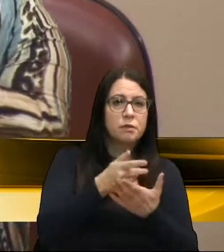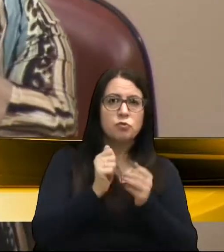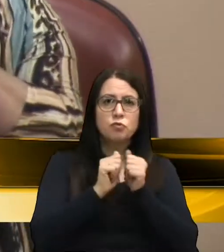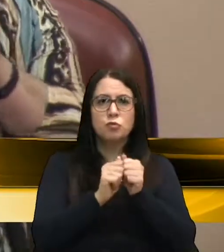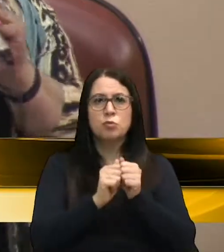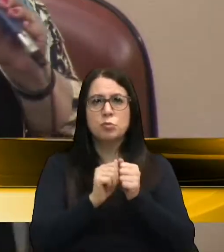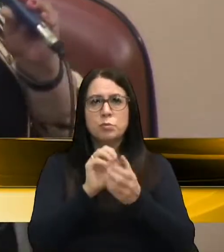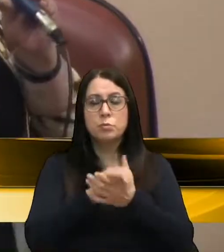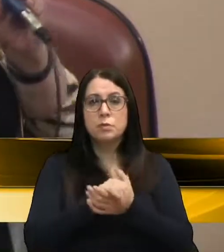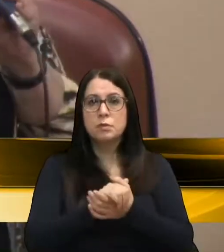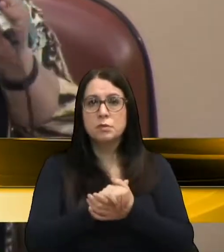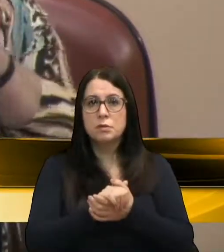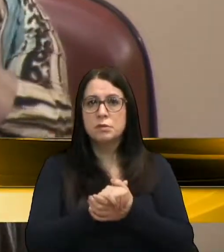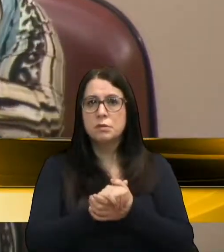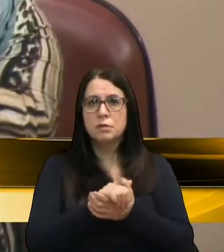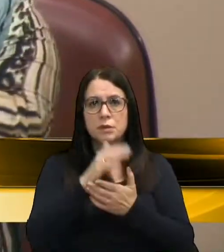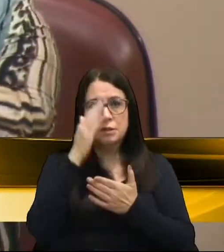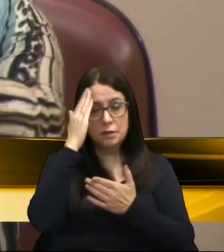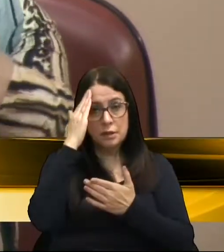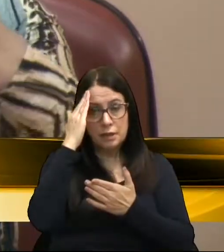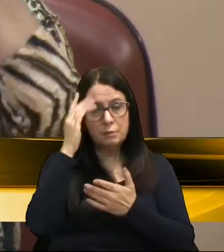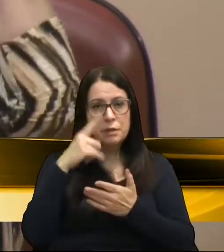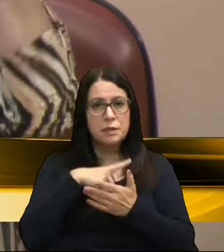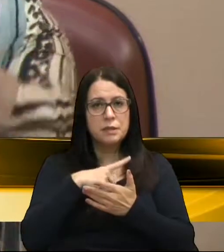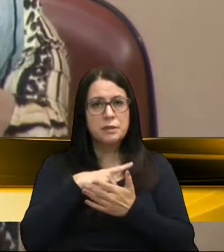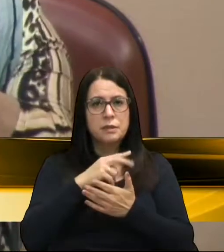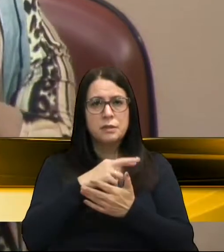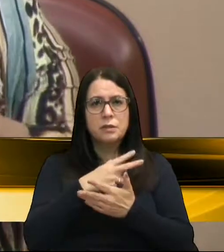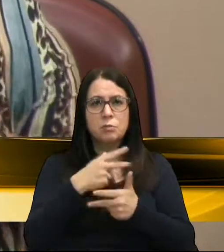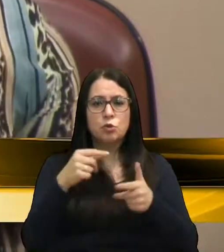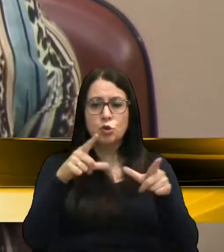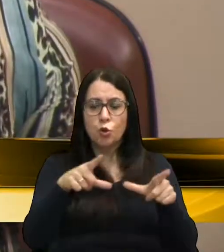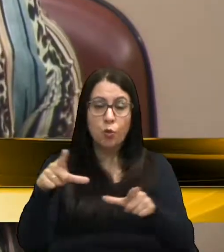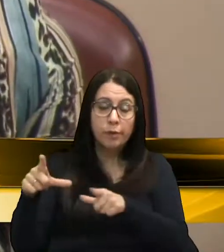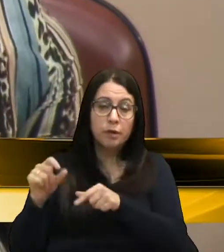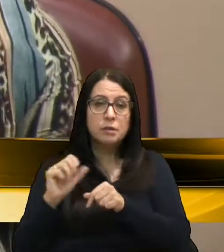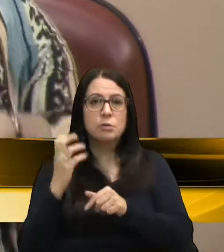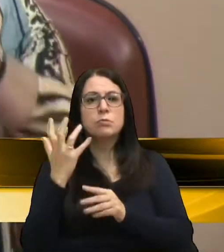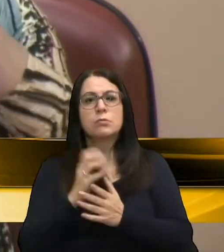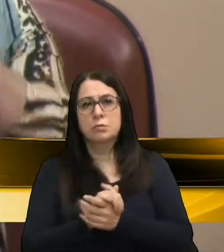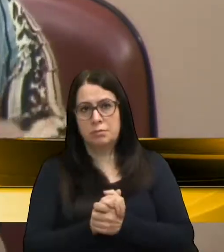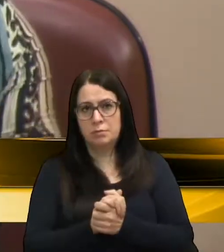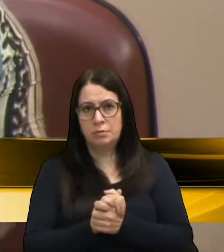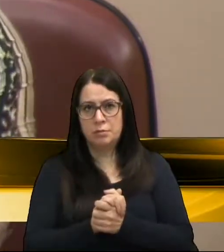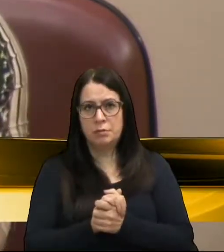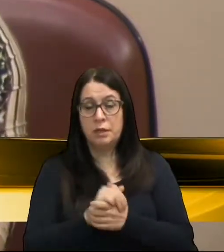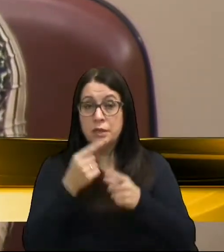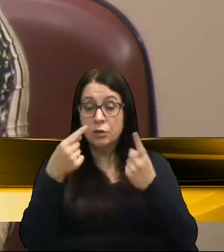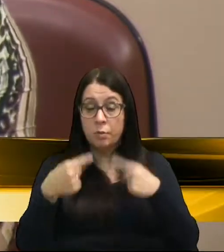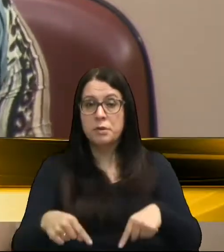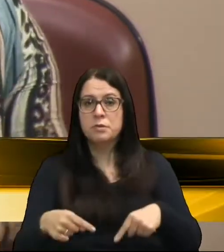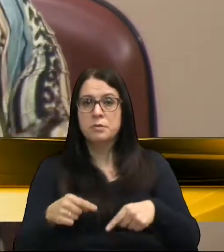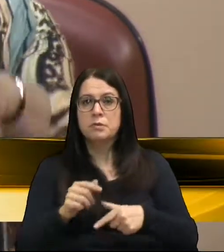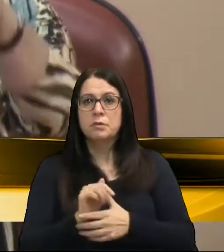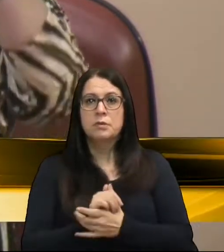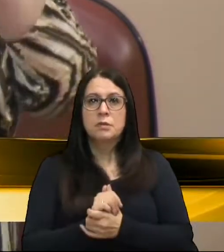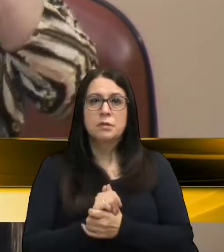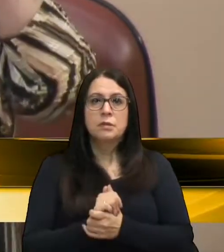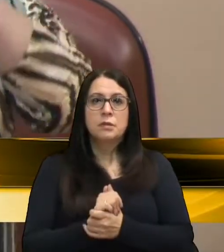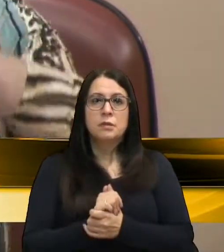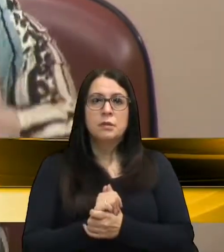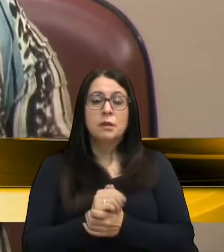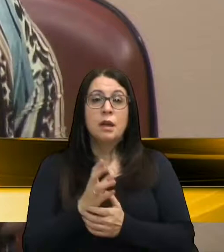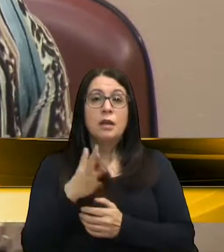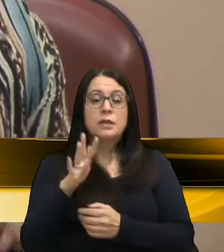com seus maridos. A gente sabe que tem, em muitos lugares isso acontece, essas competições. E